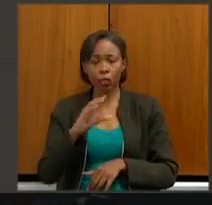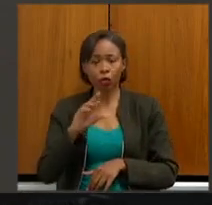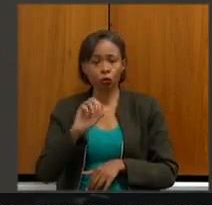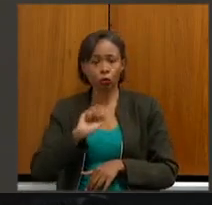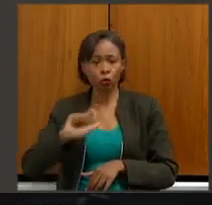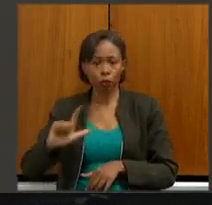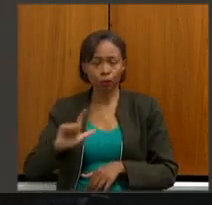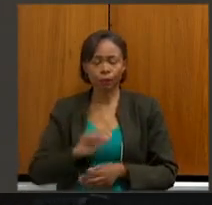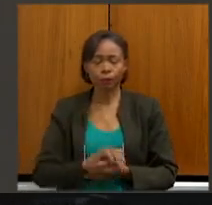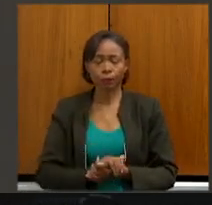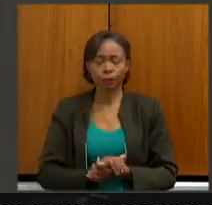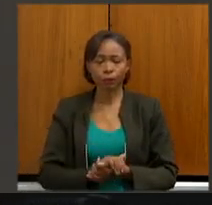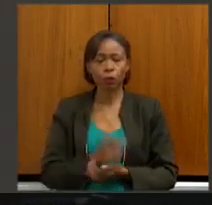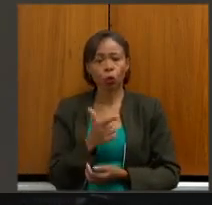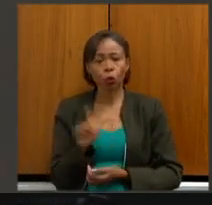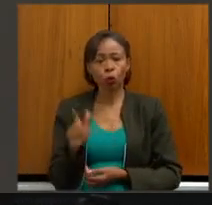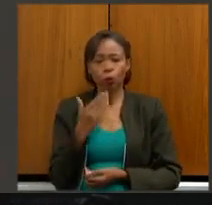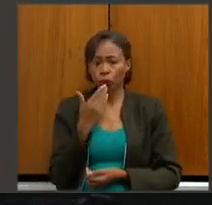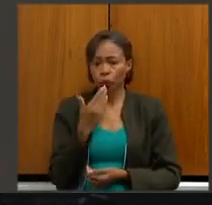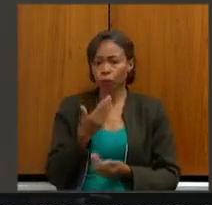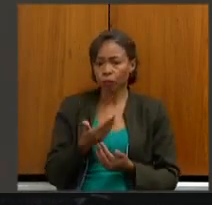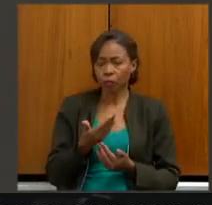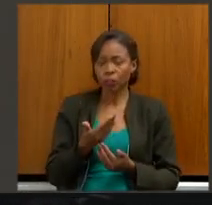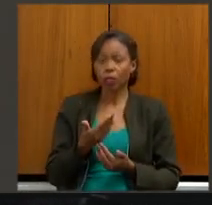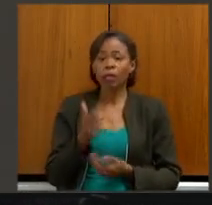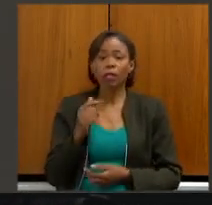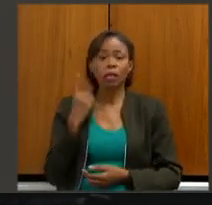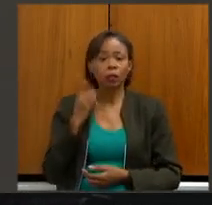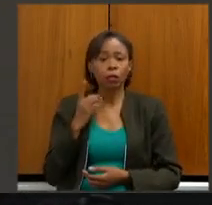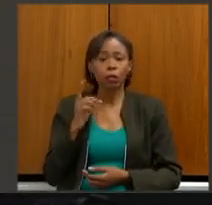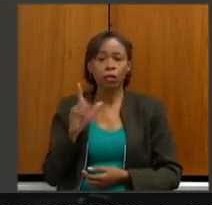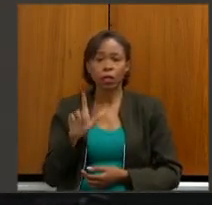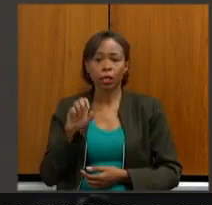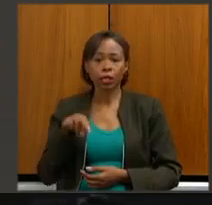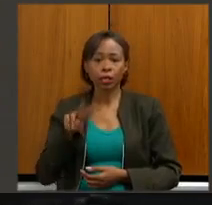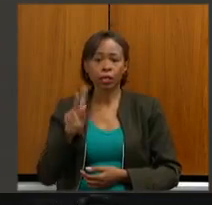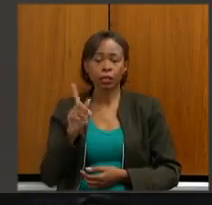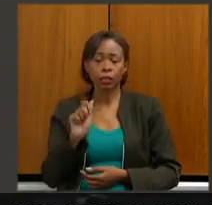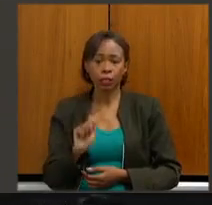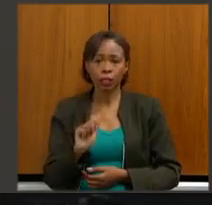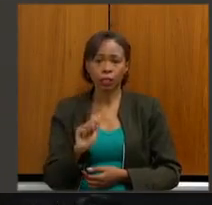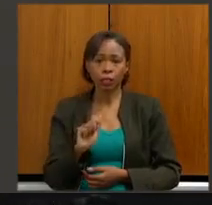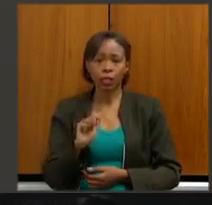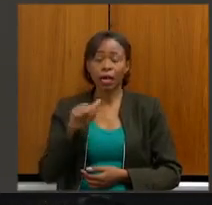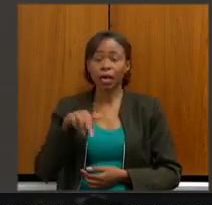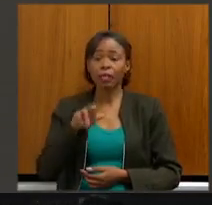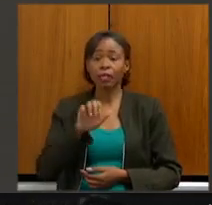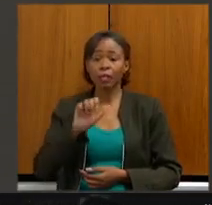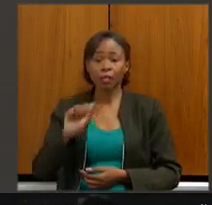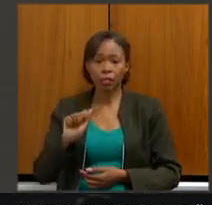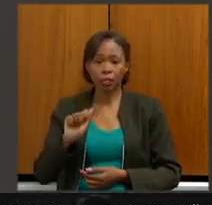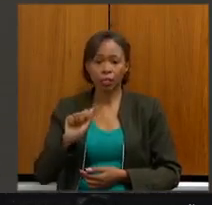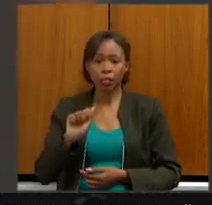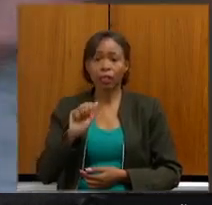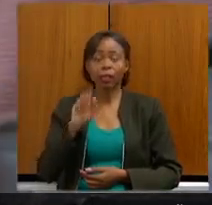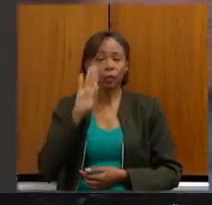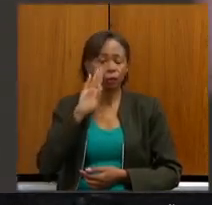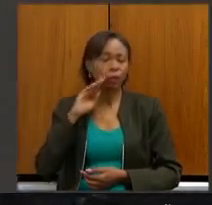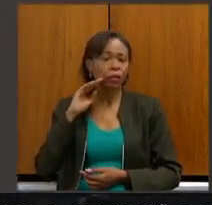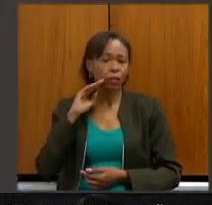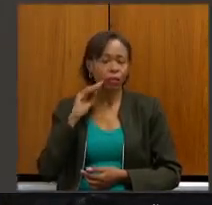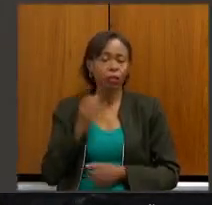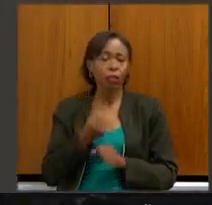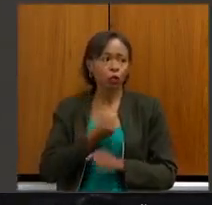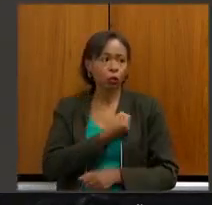autoria conjunta das deputadas Leninha Andreia de Jesus e Beatriz Cerqueira requer de